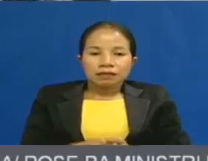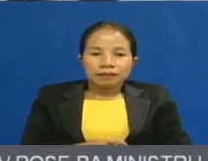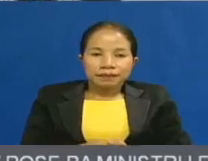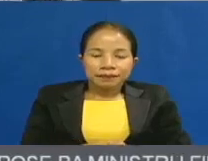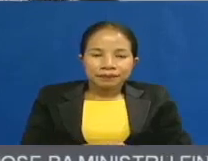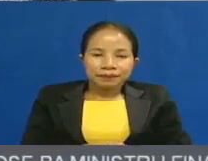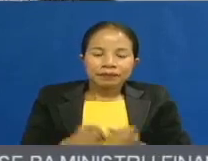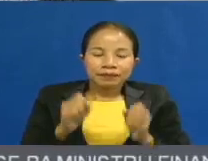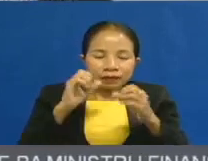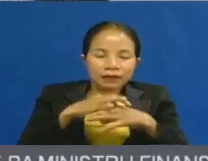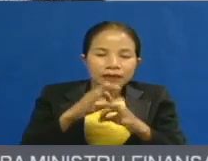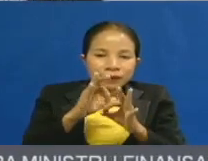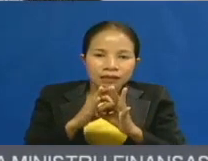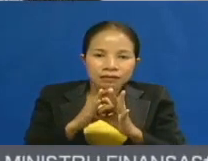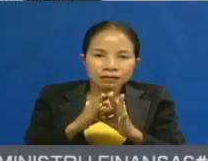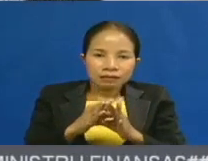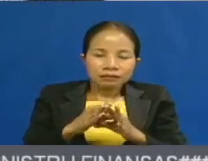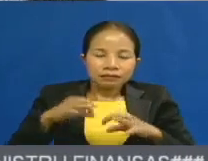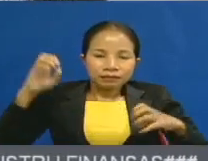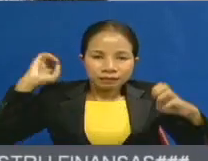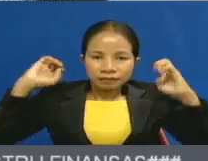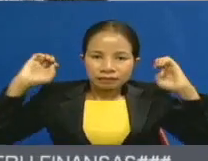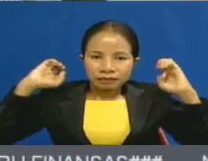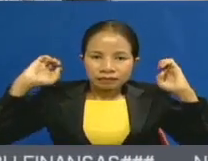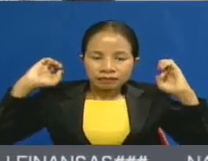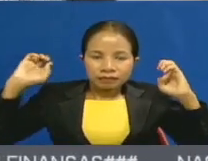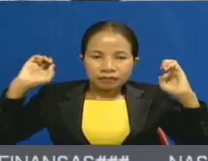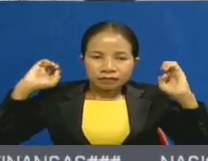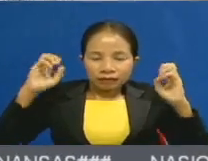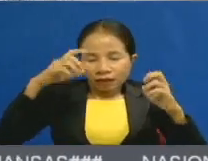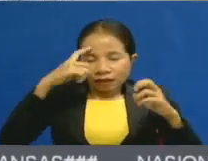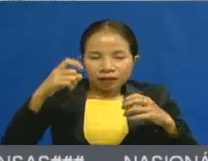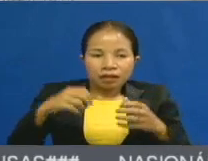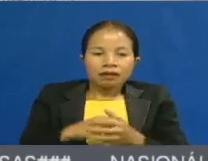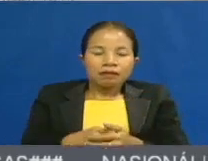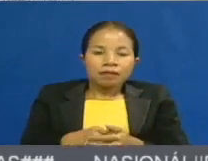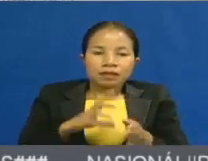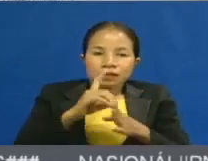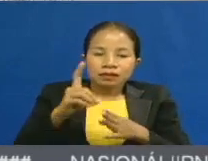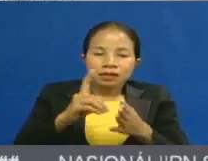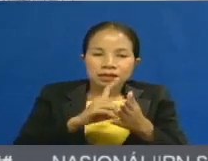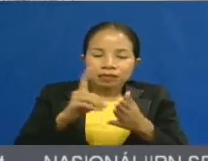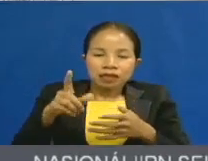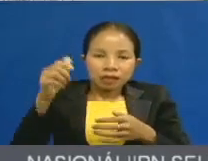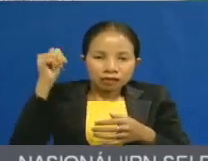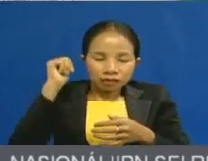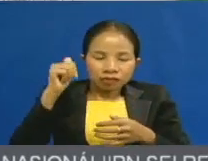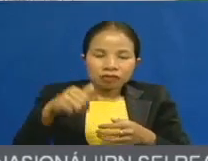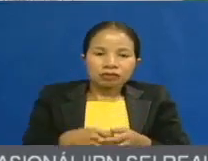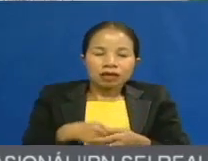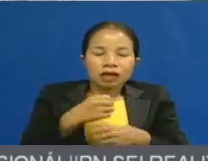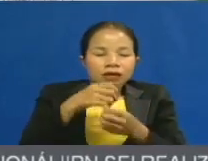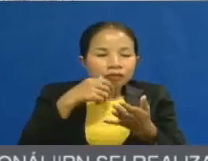Ida nebe bele resolve o exercício. Também semana curta, ita halau proposta para a excelência comandante geral, aprova e saiu